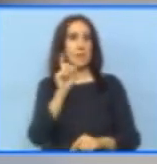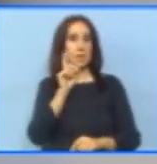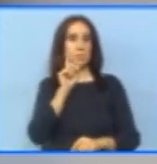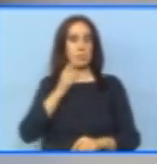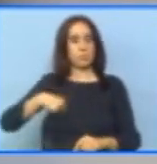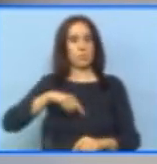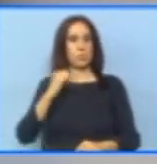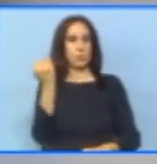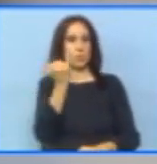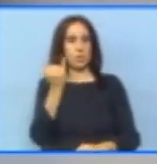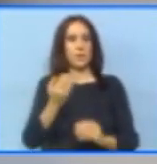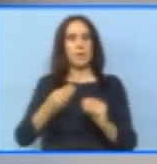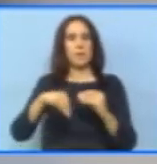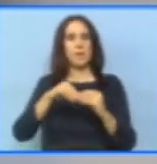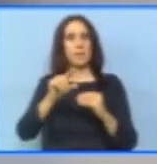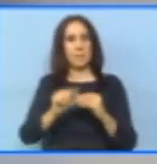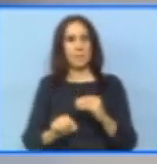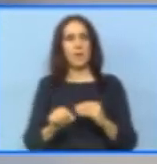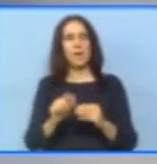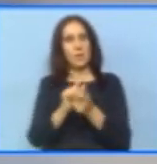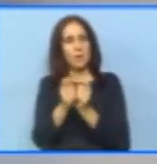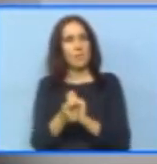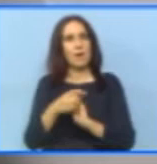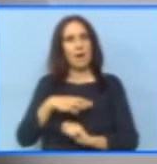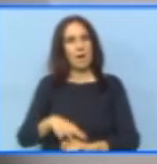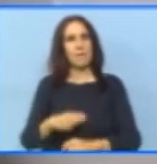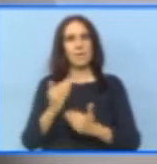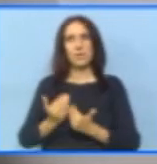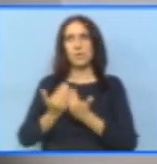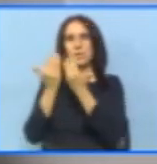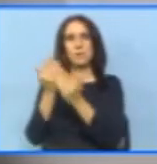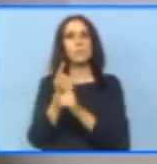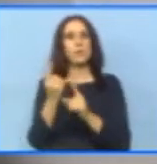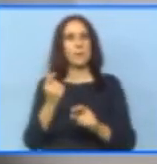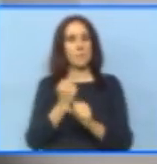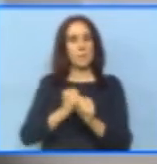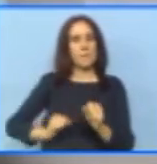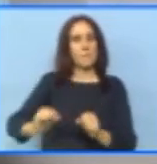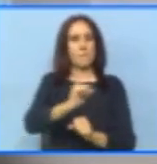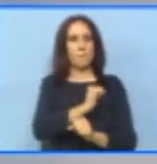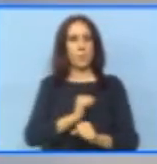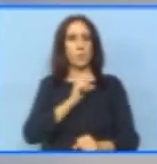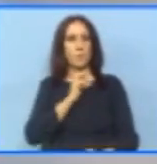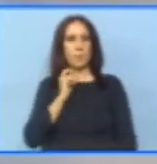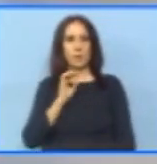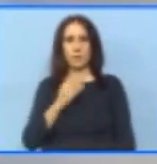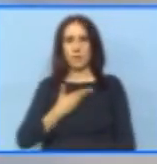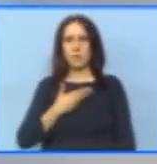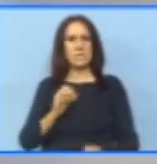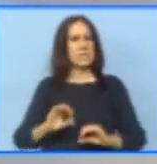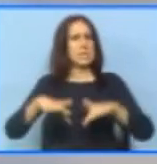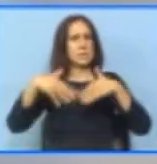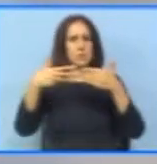nossa instituição, e também queremos renovar esta consagração, porque o nosso trabalho, e o padre Werenfried desde o